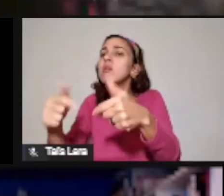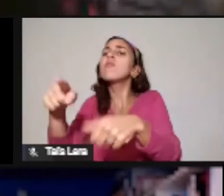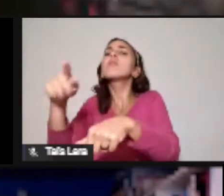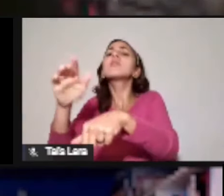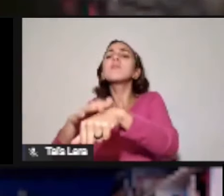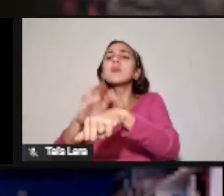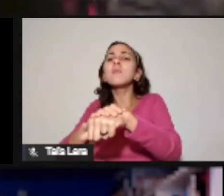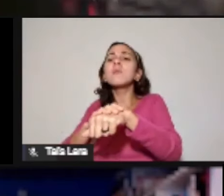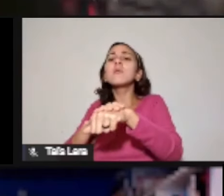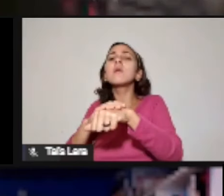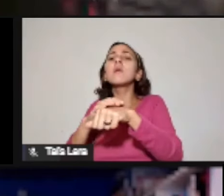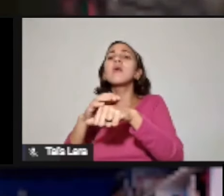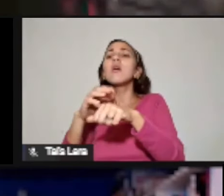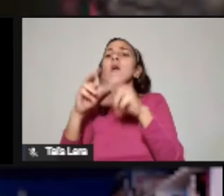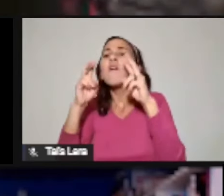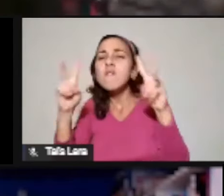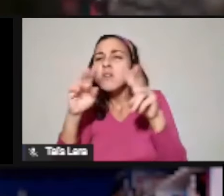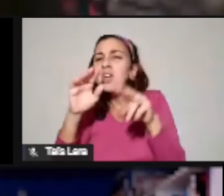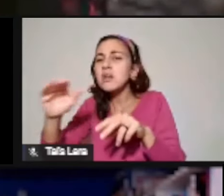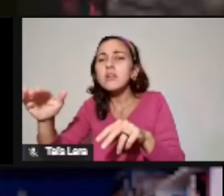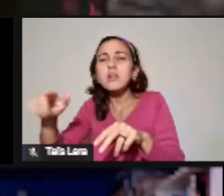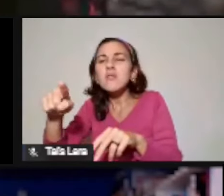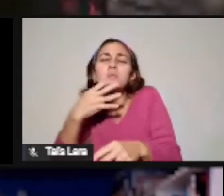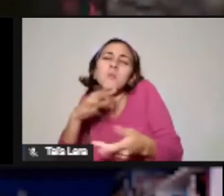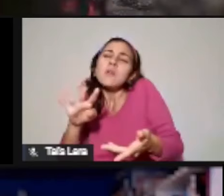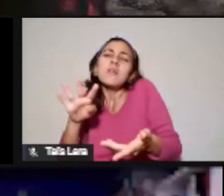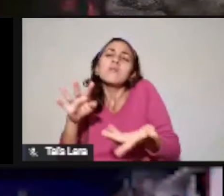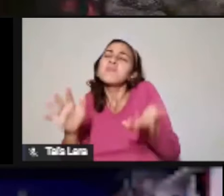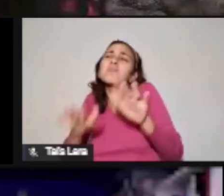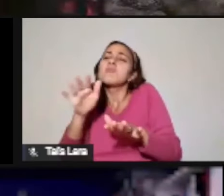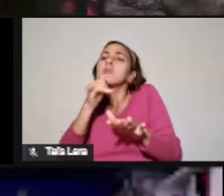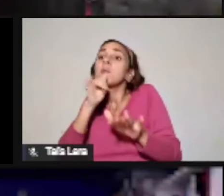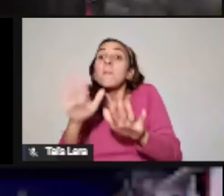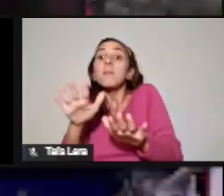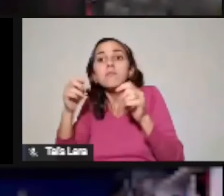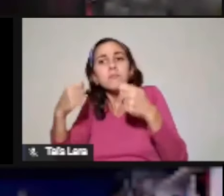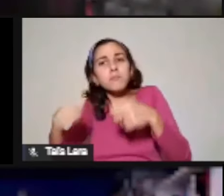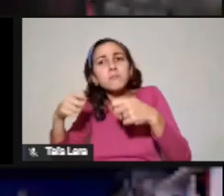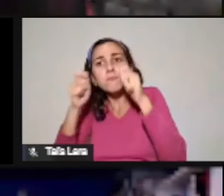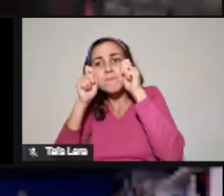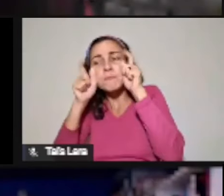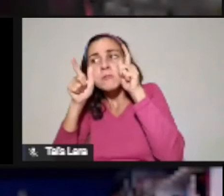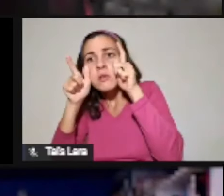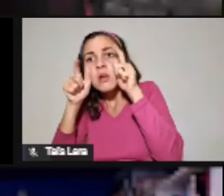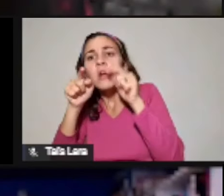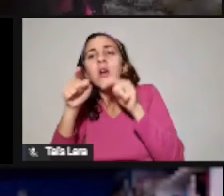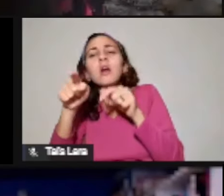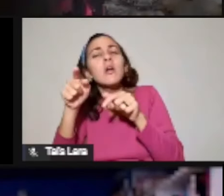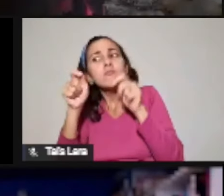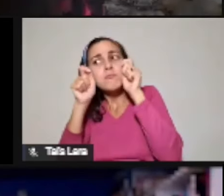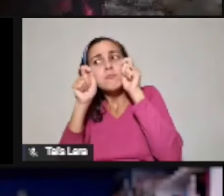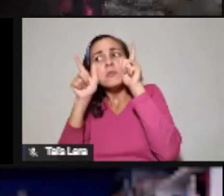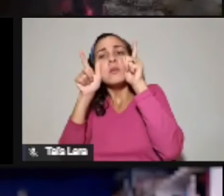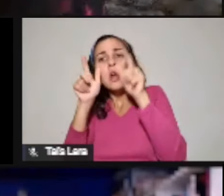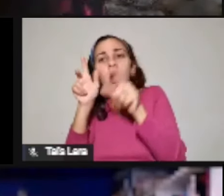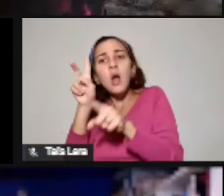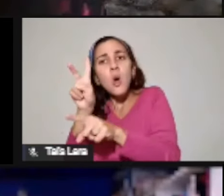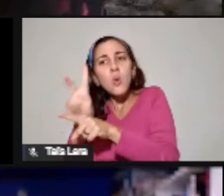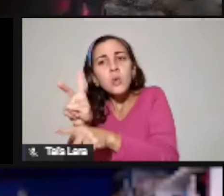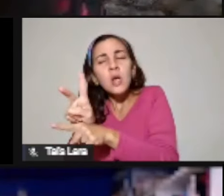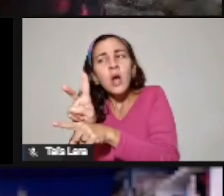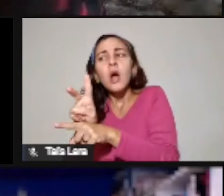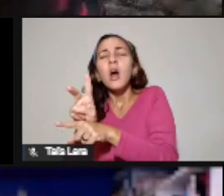Henris que estão à sua volta, você está atenta? Você está olhando? Você está cuidando e fazendo de repente uma